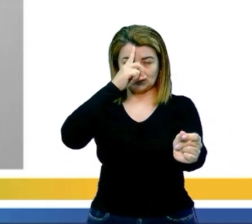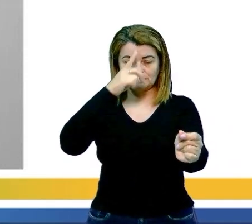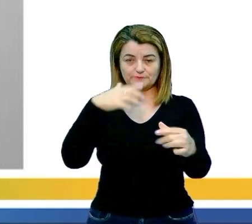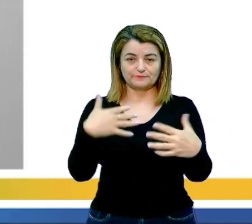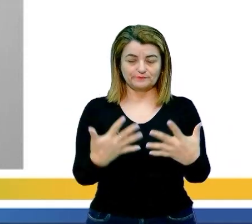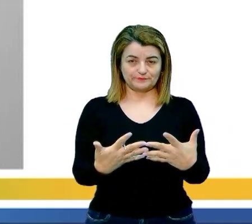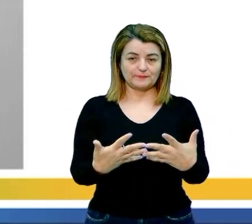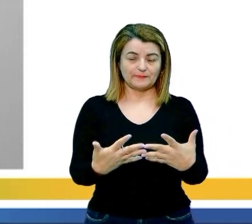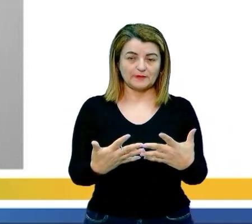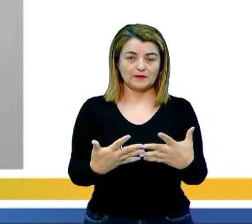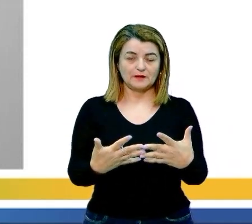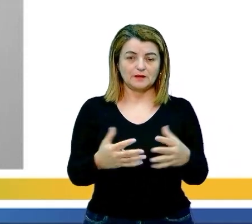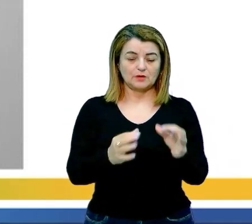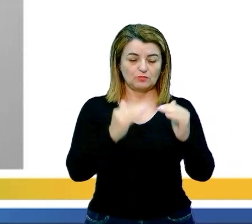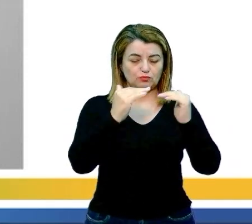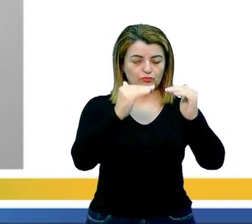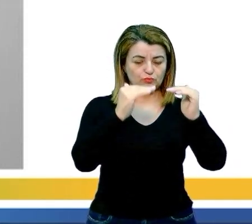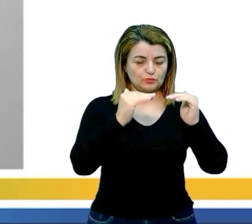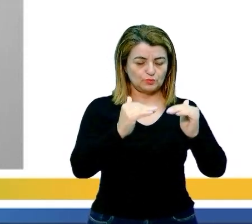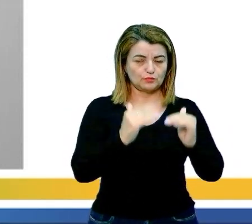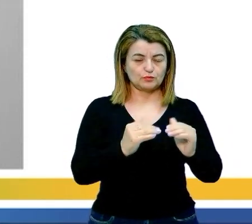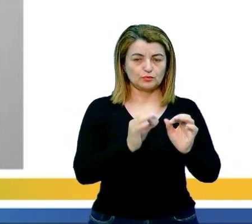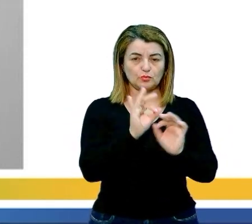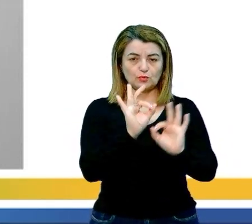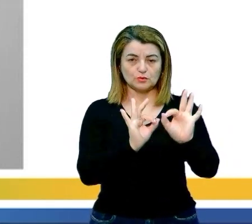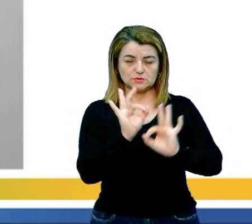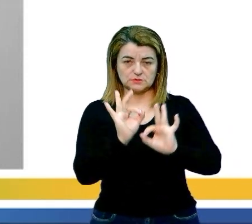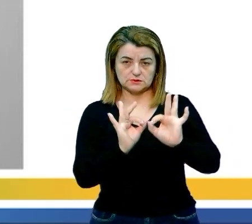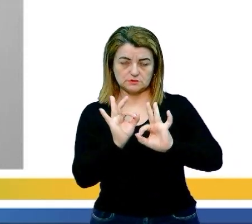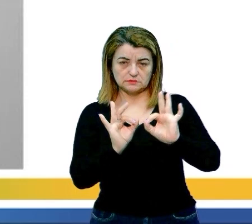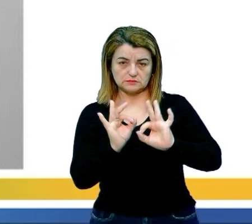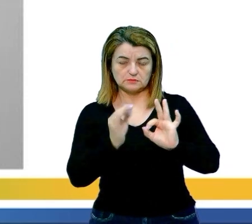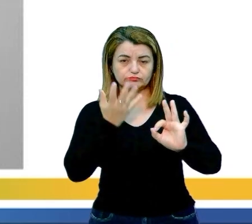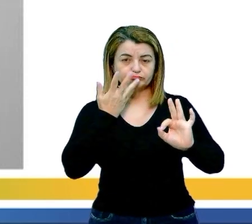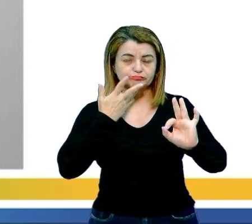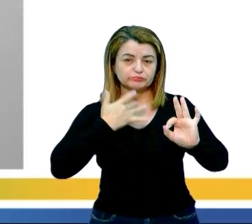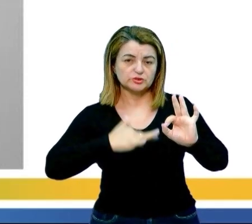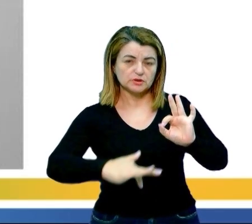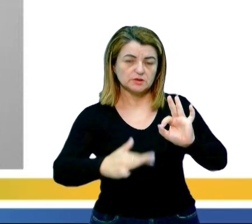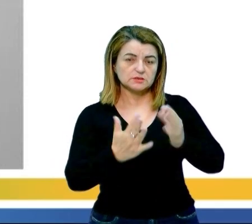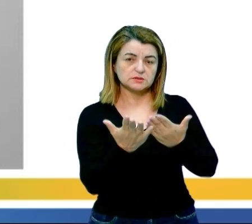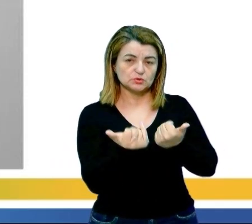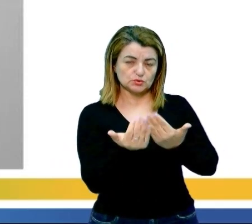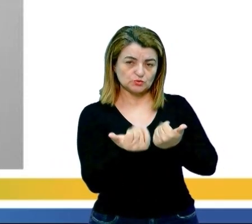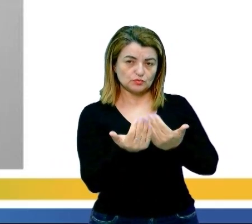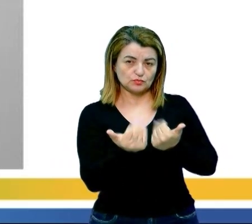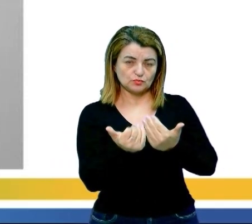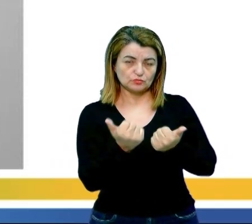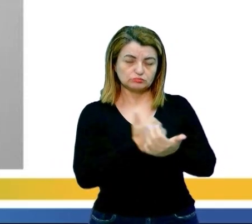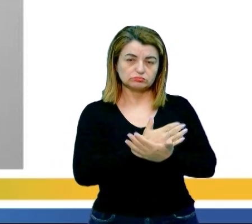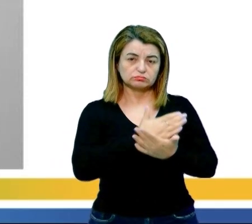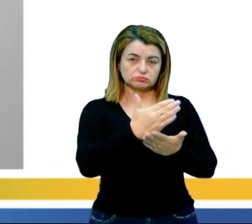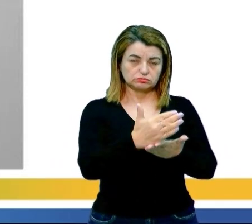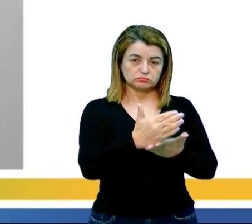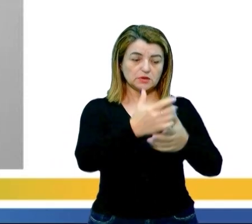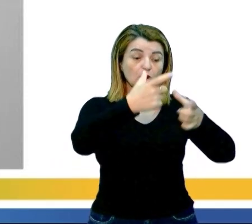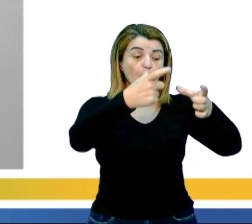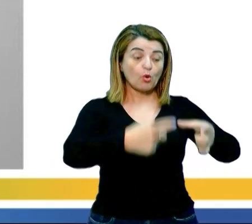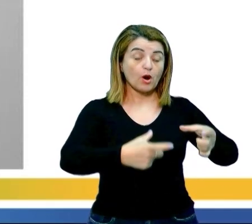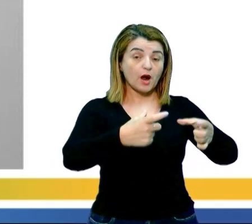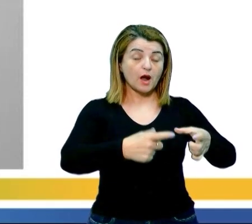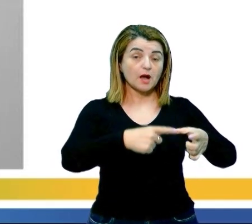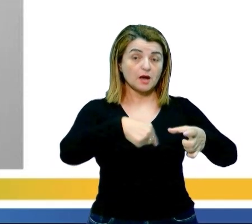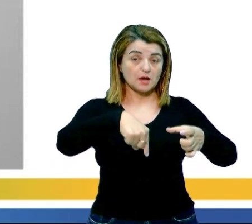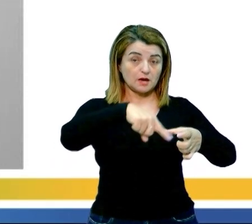de disciplinarização dos corpos de crianças e jovens ocorreu em locais